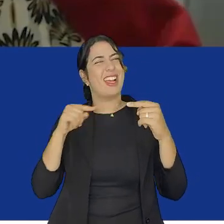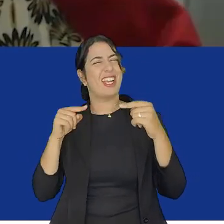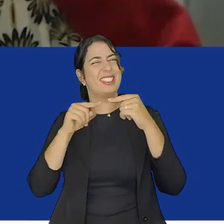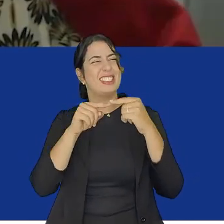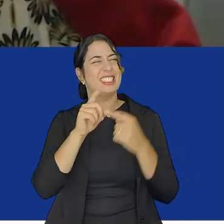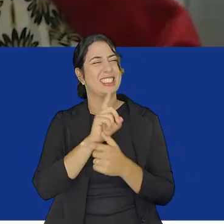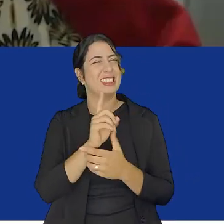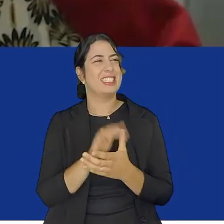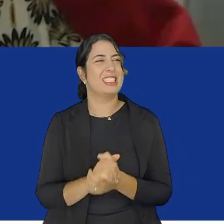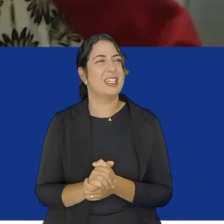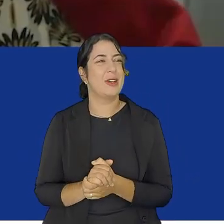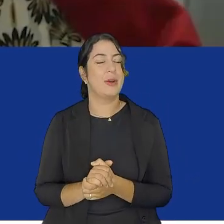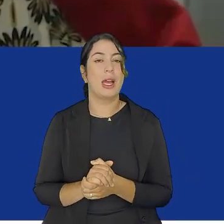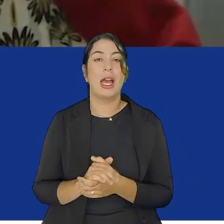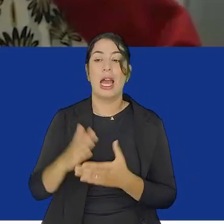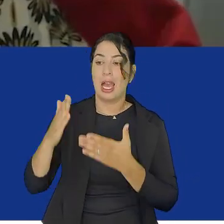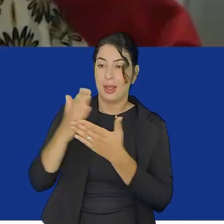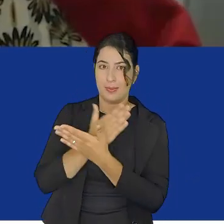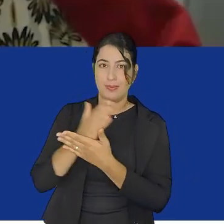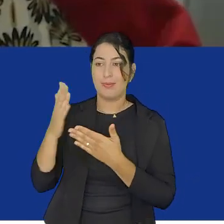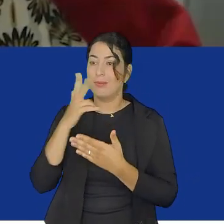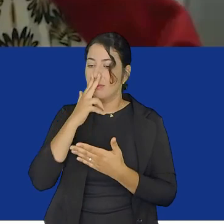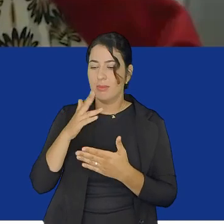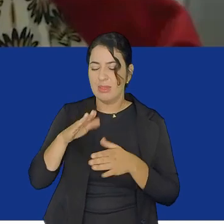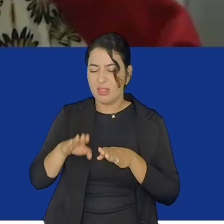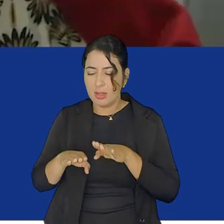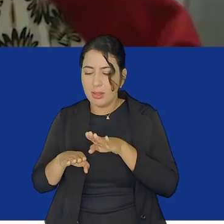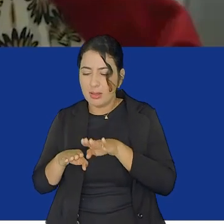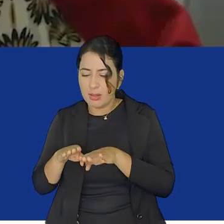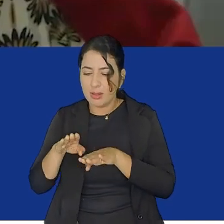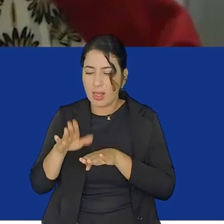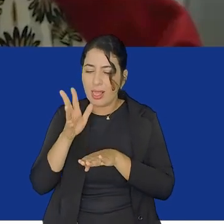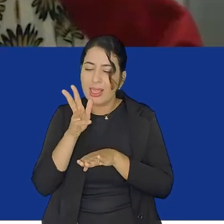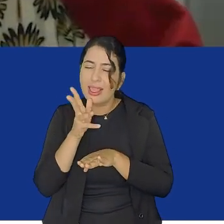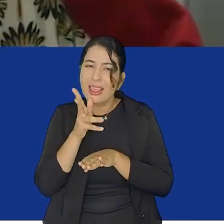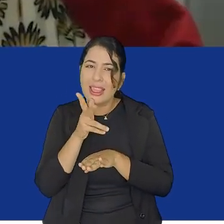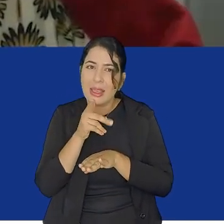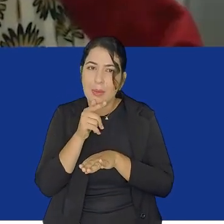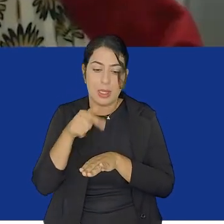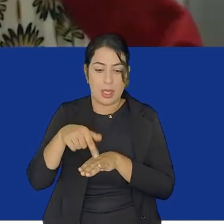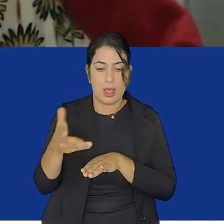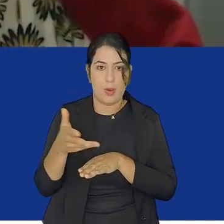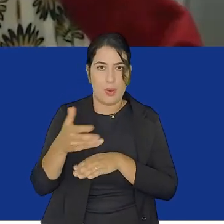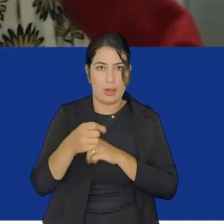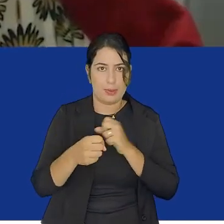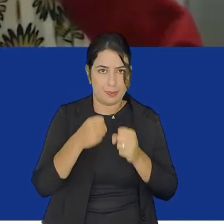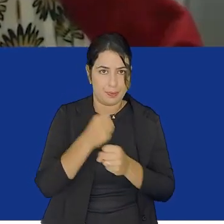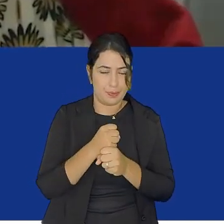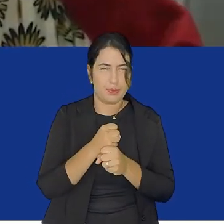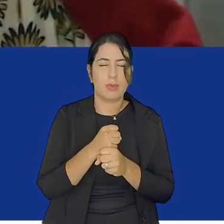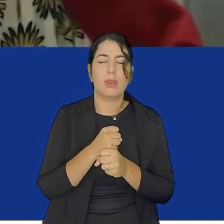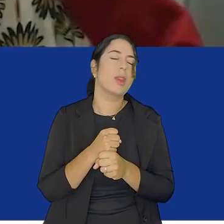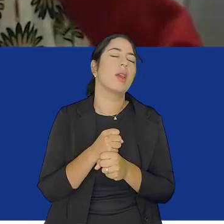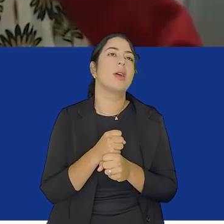gente ainda está em alguns aspectos engatinhando, mas como assim? E aí foi esse ano, né,